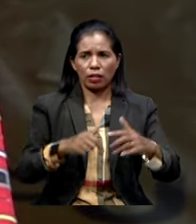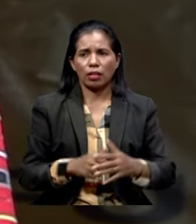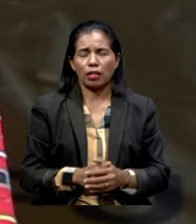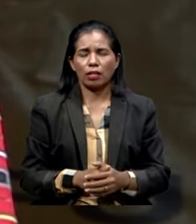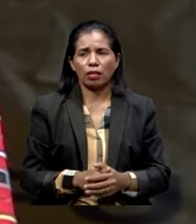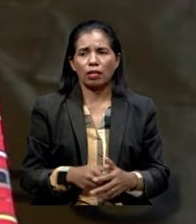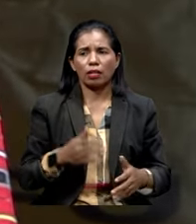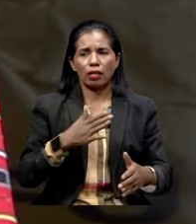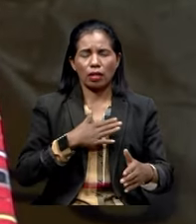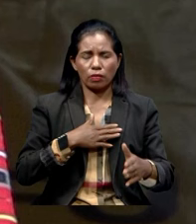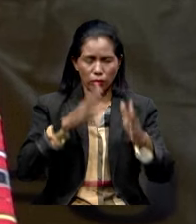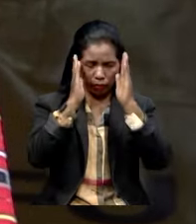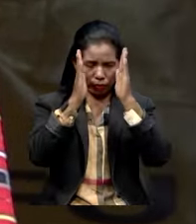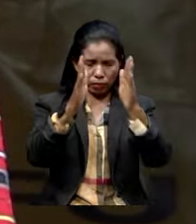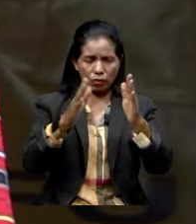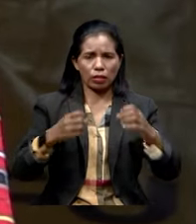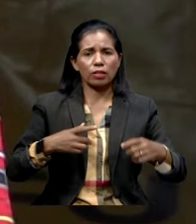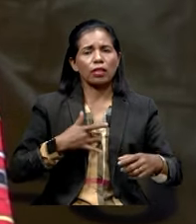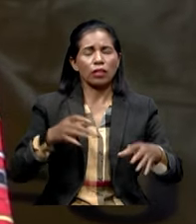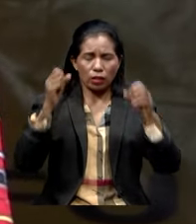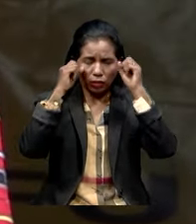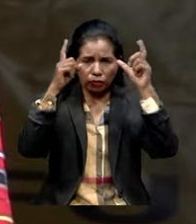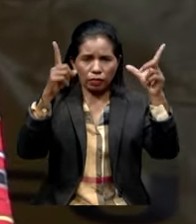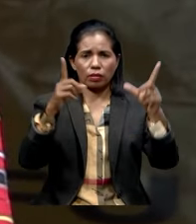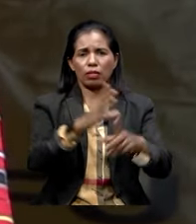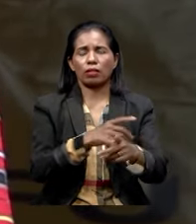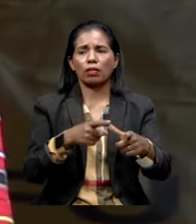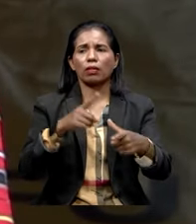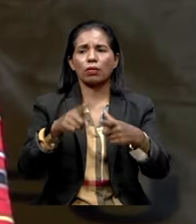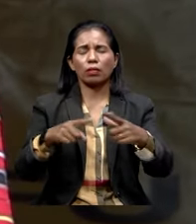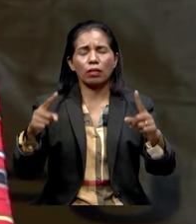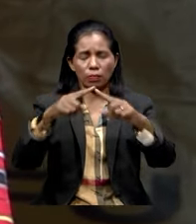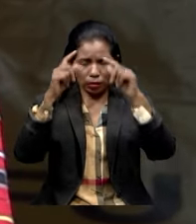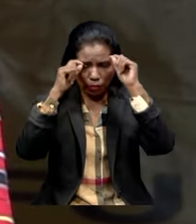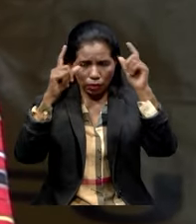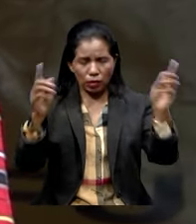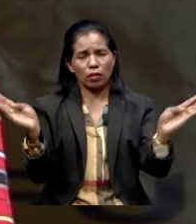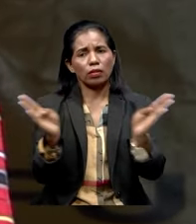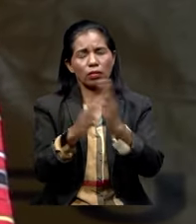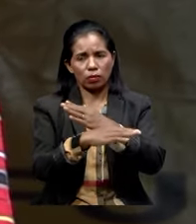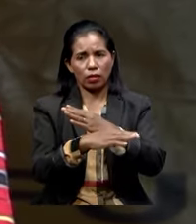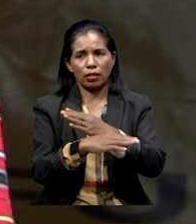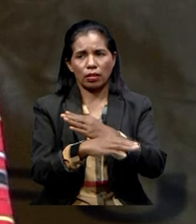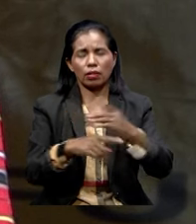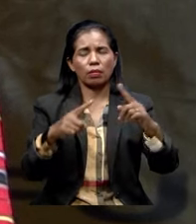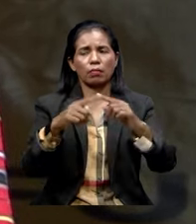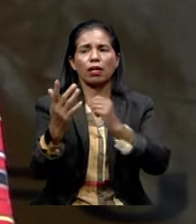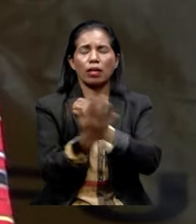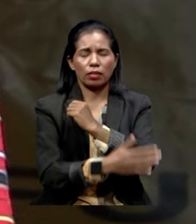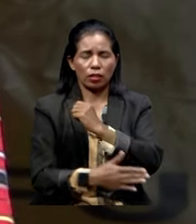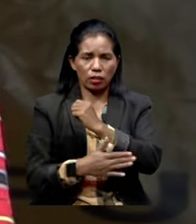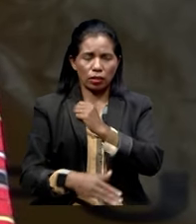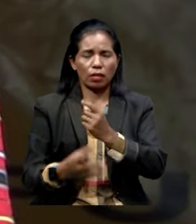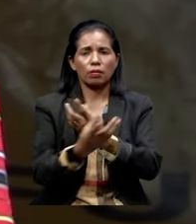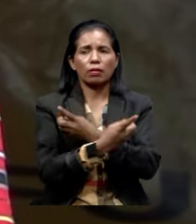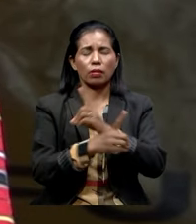minha profunda admiração pelo facto de Timor-Leste se ter transformado num país